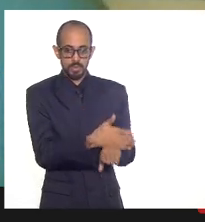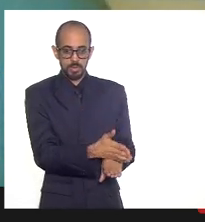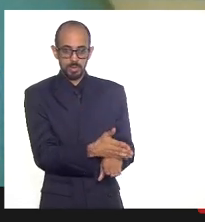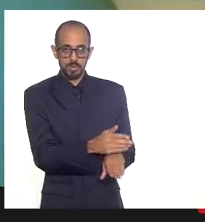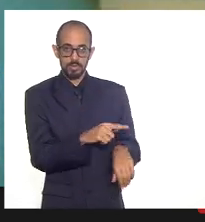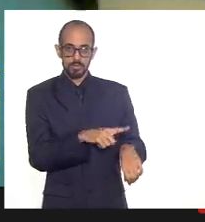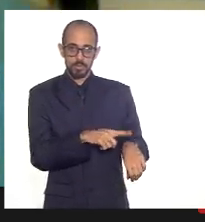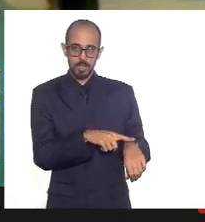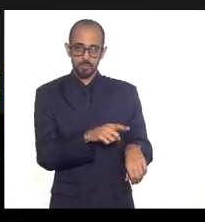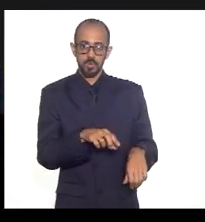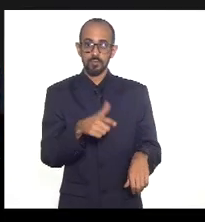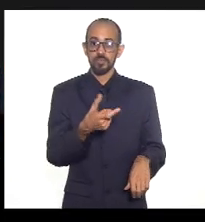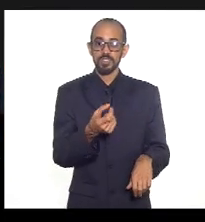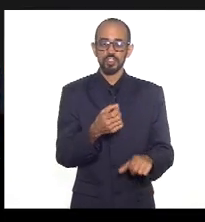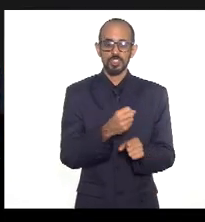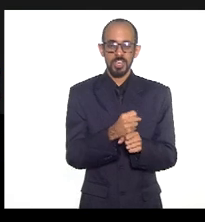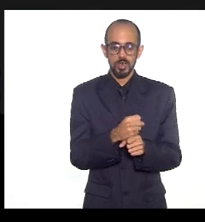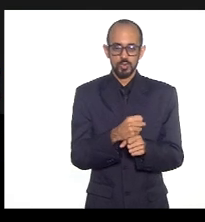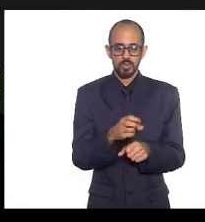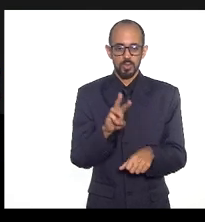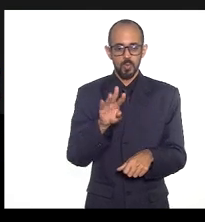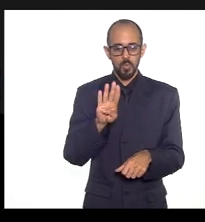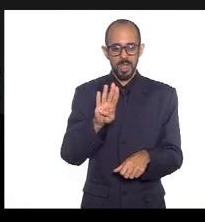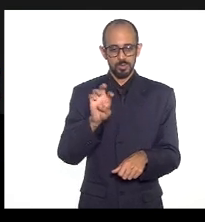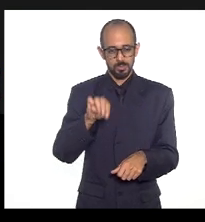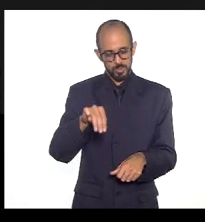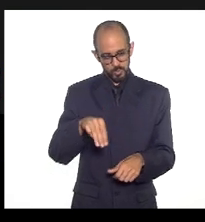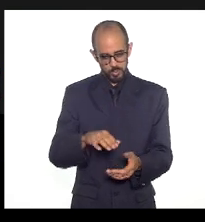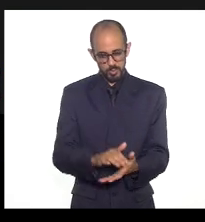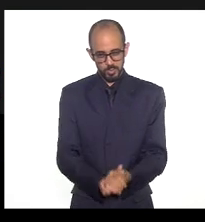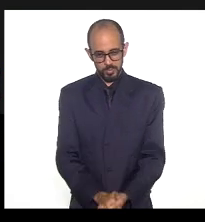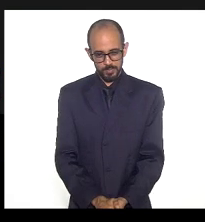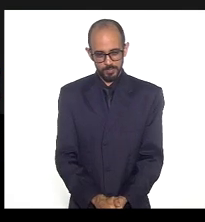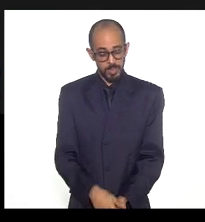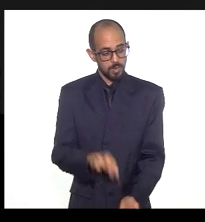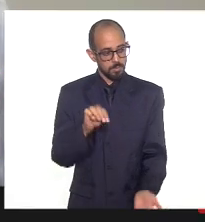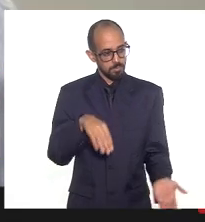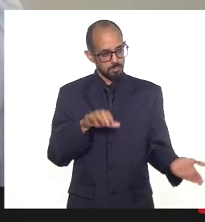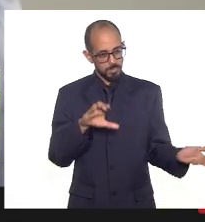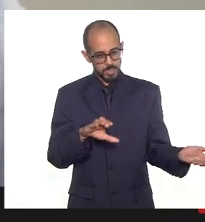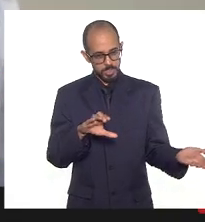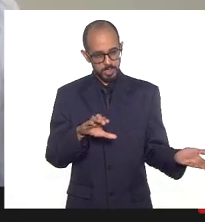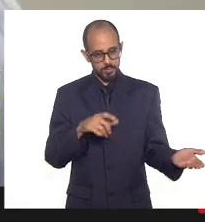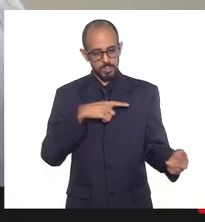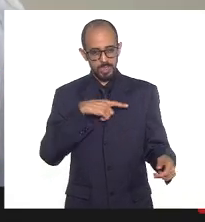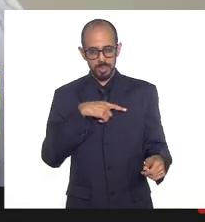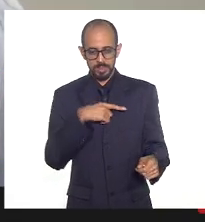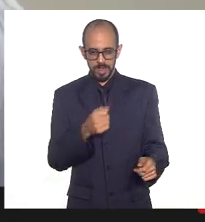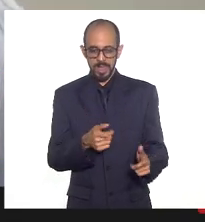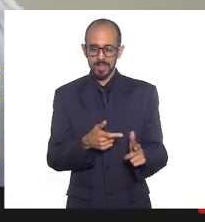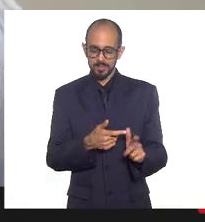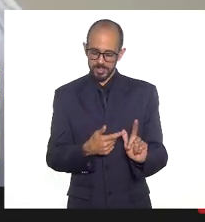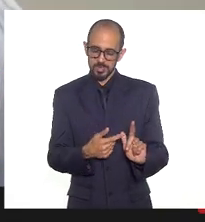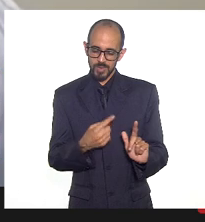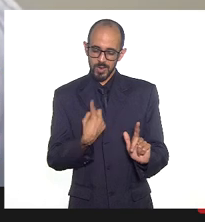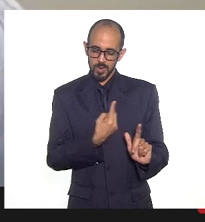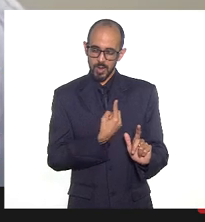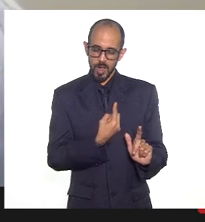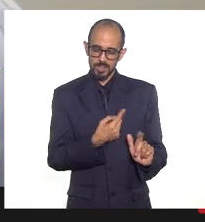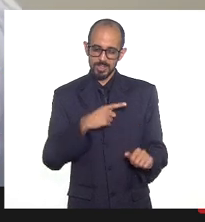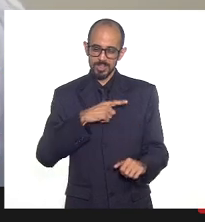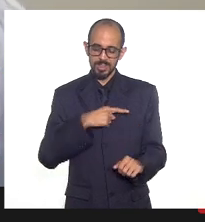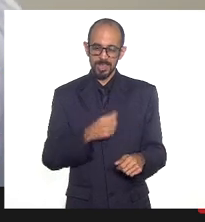4 minutos. Obrigado, Carlos Mink, você tem crédito e tem saldo nessa luta, que é um